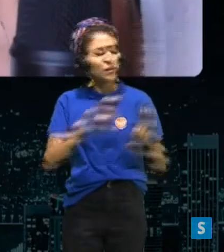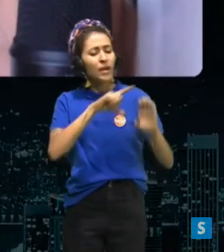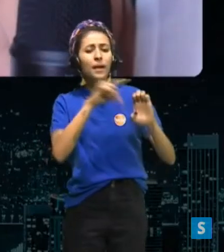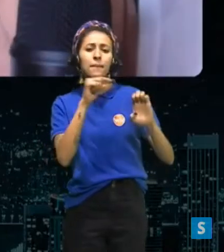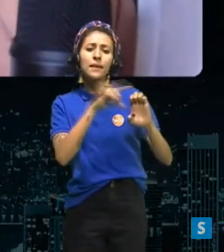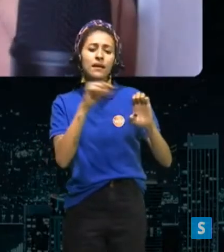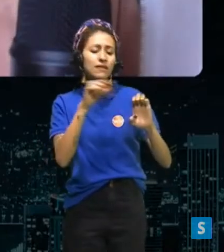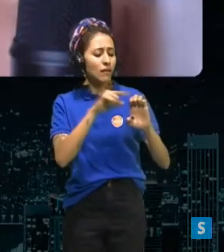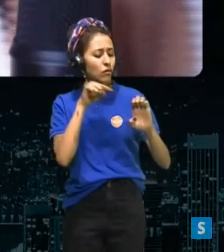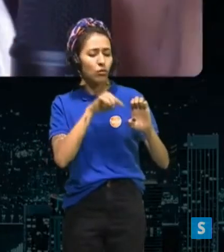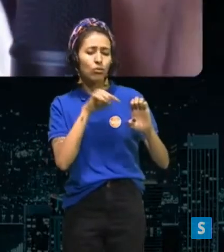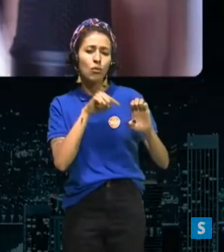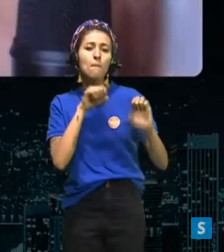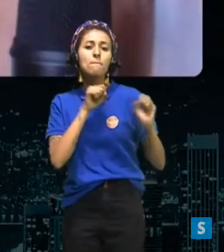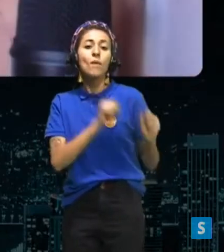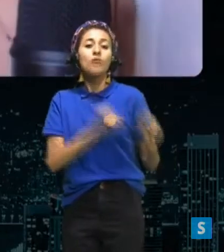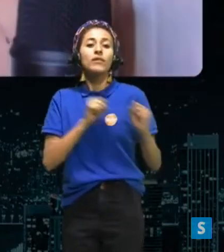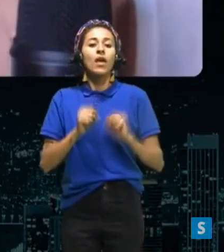um grande empreendedor